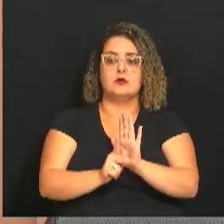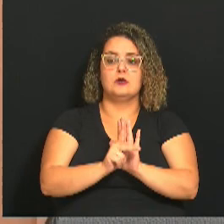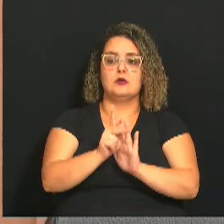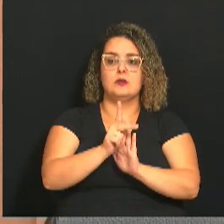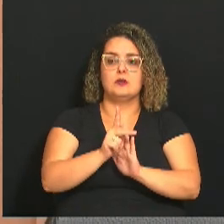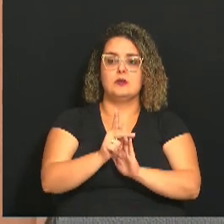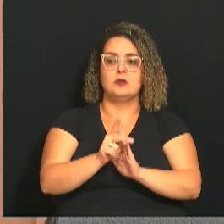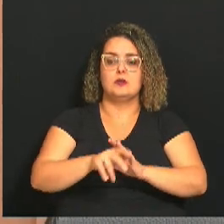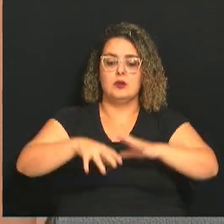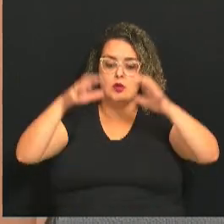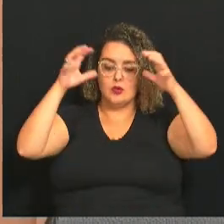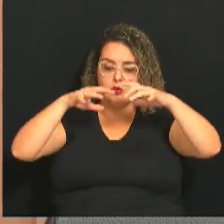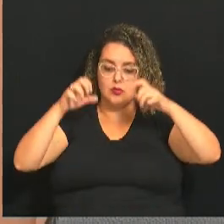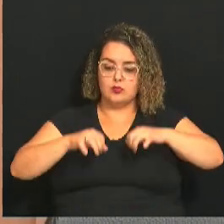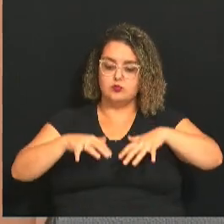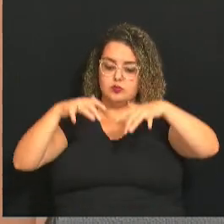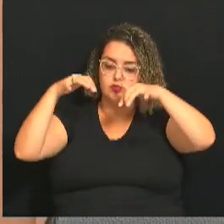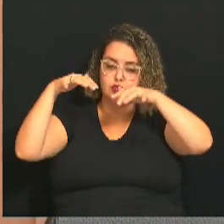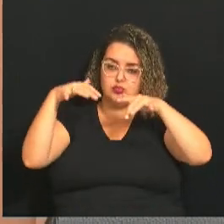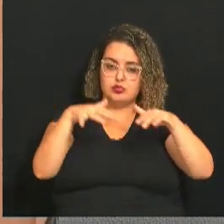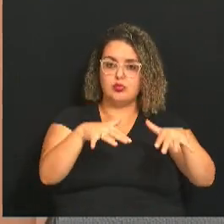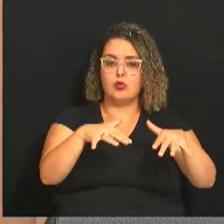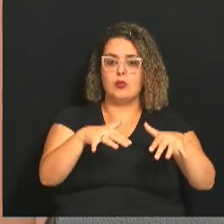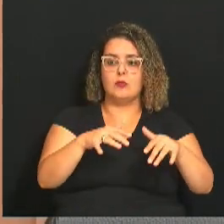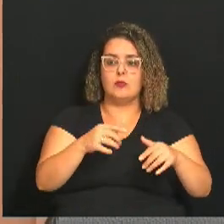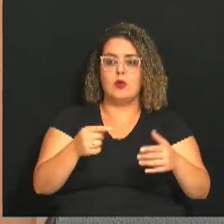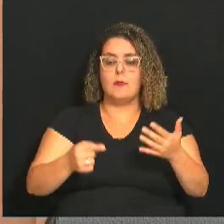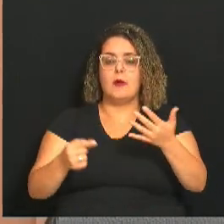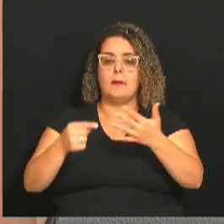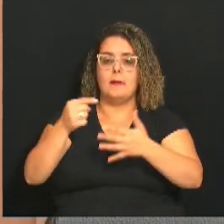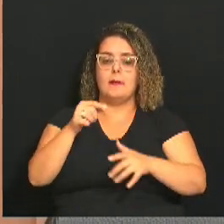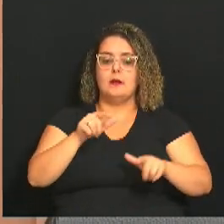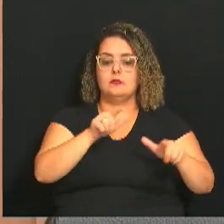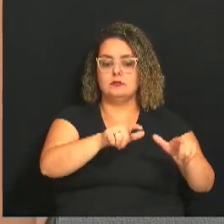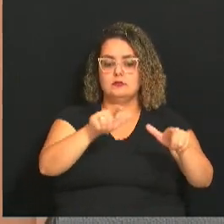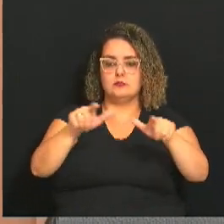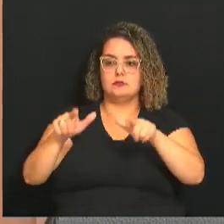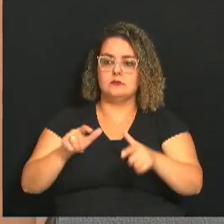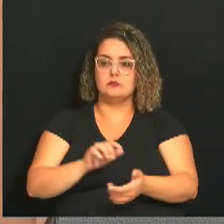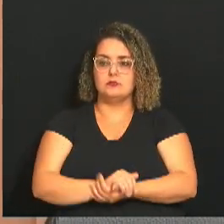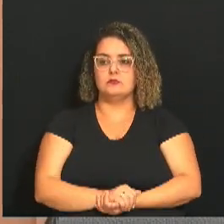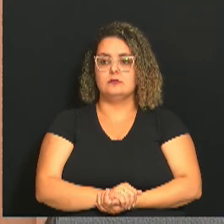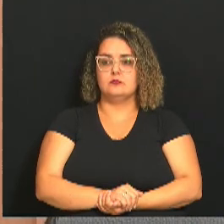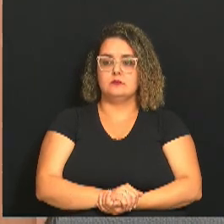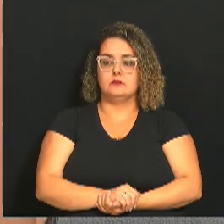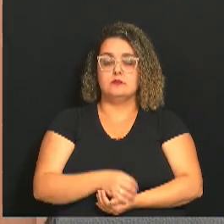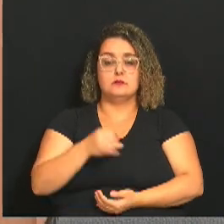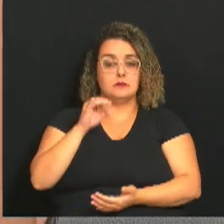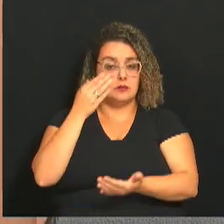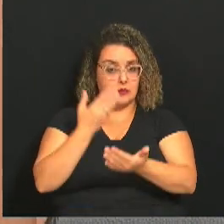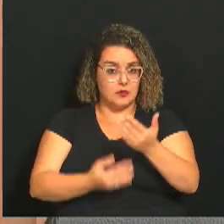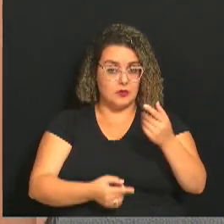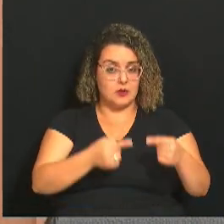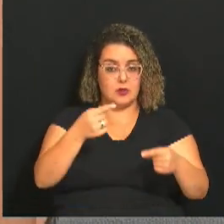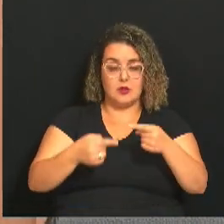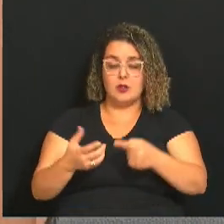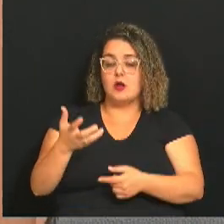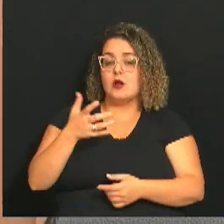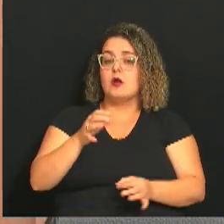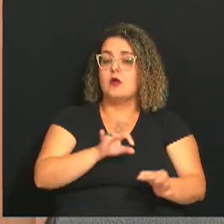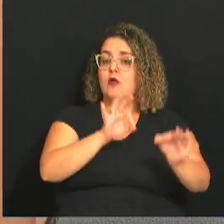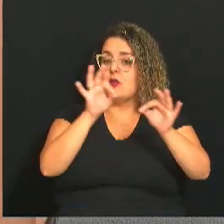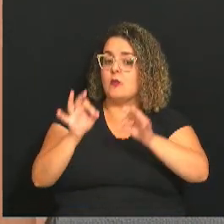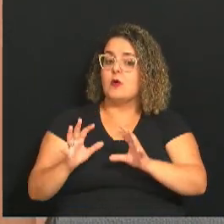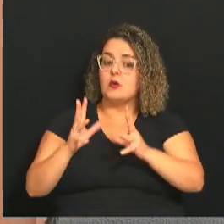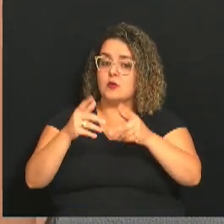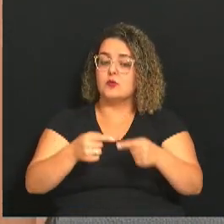de alagamentos e enchentes em determinados pontos da região. Se você perdeu essa discussão e quer acompanhar todo o debate